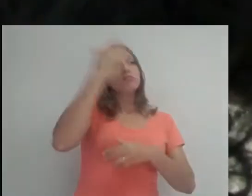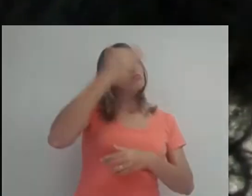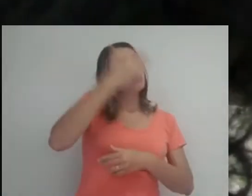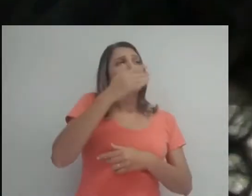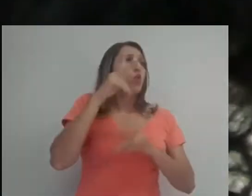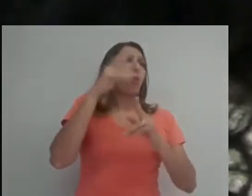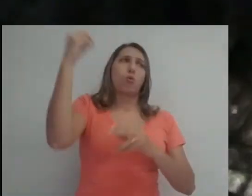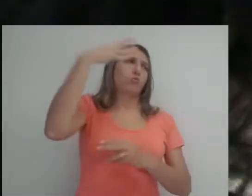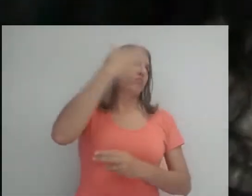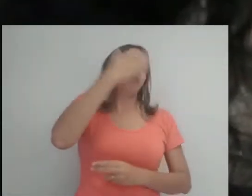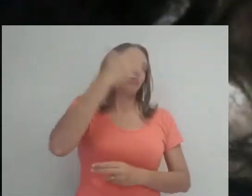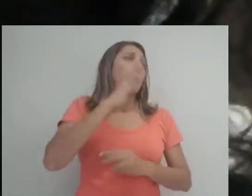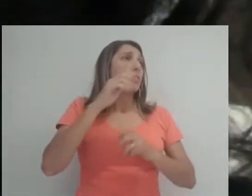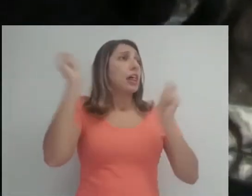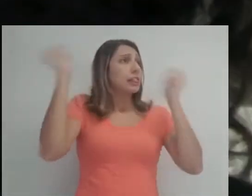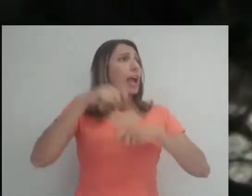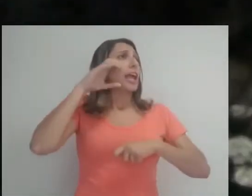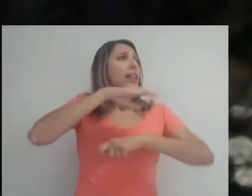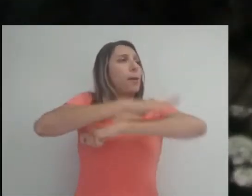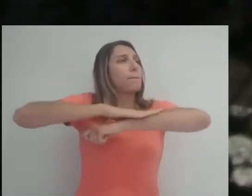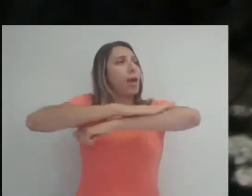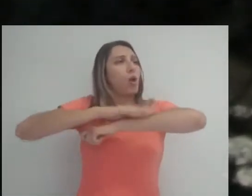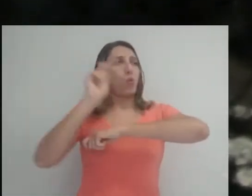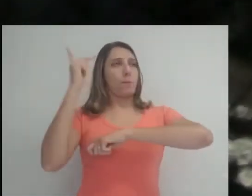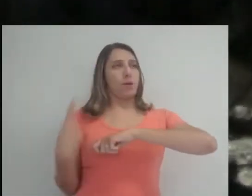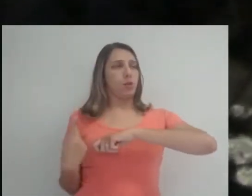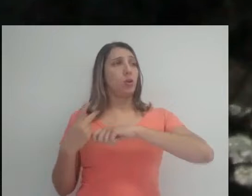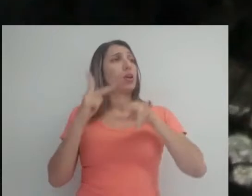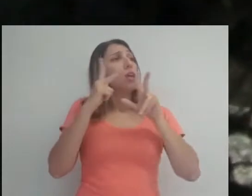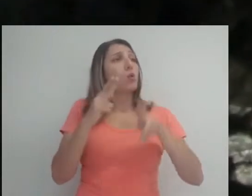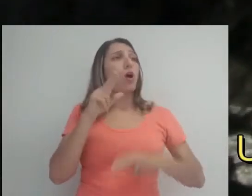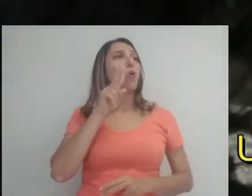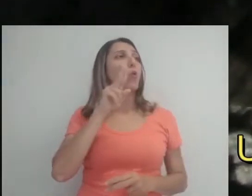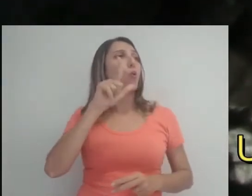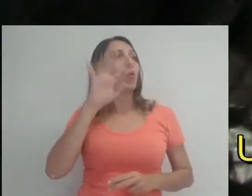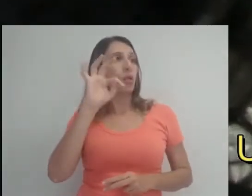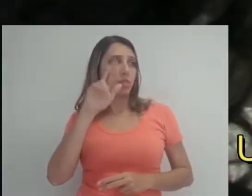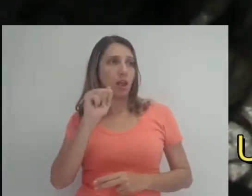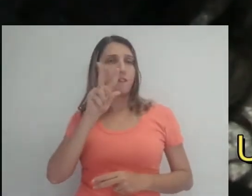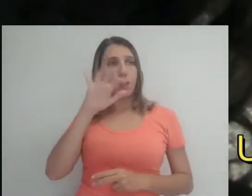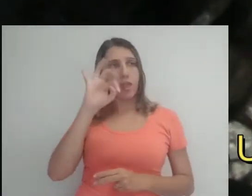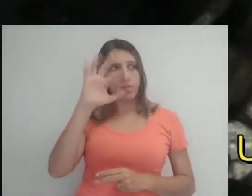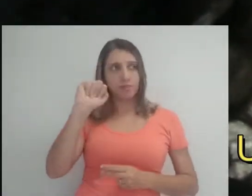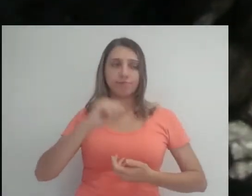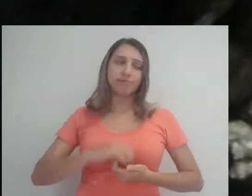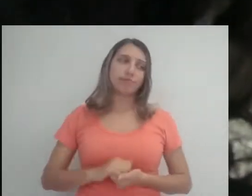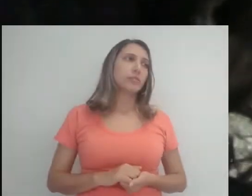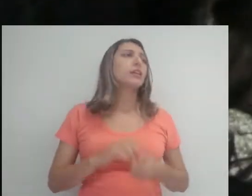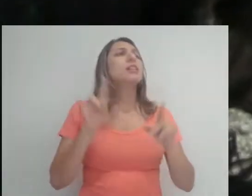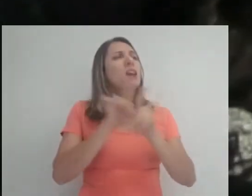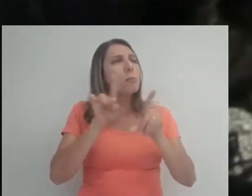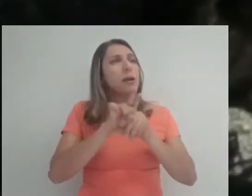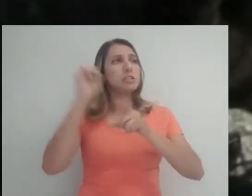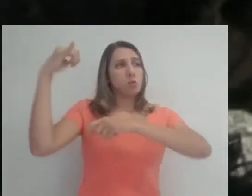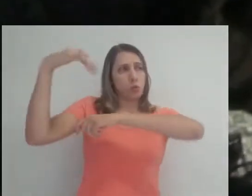outros não são visíveis como a luz, mas têm a capacidade de esquentar muito a pele humana, como é o caso dos ultravioleta.